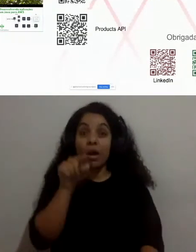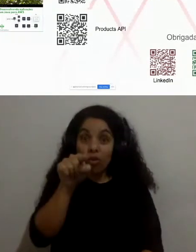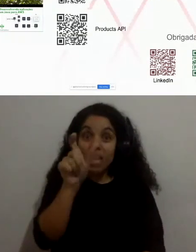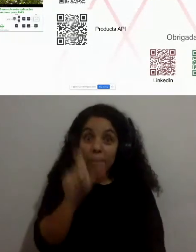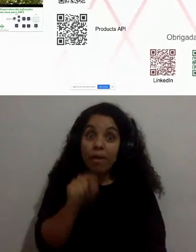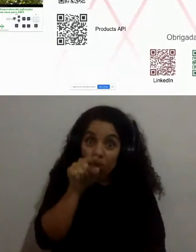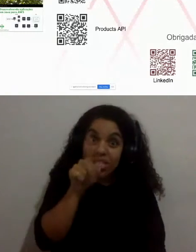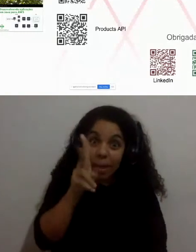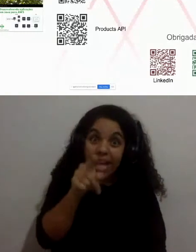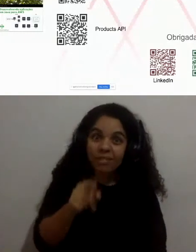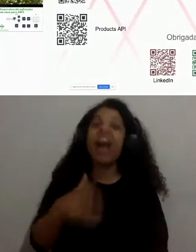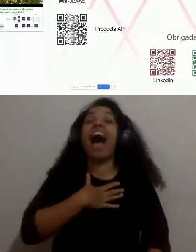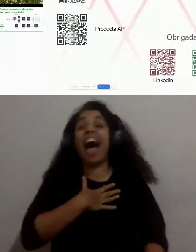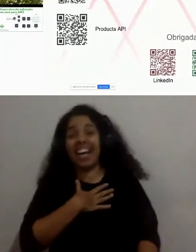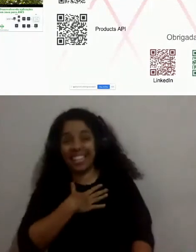mesmo.